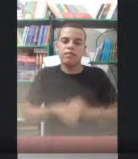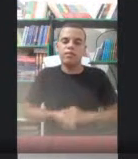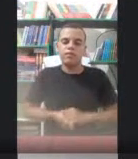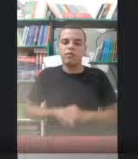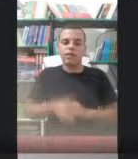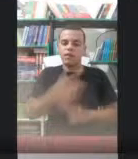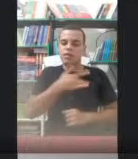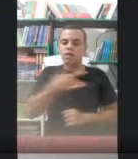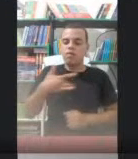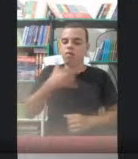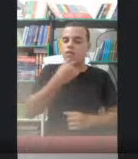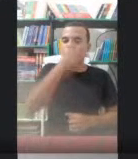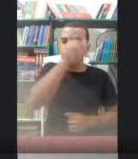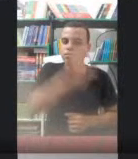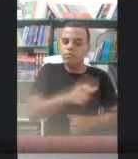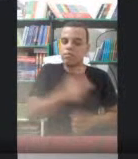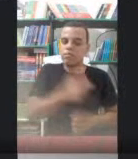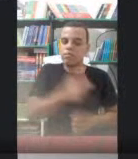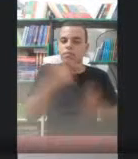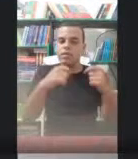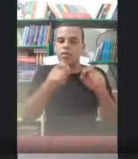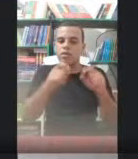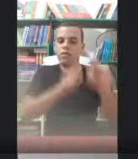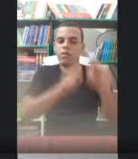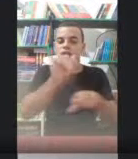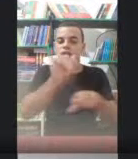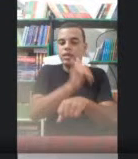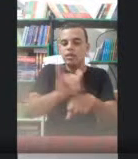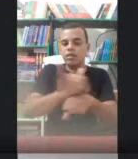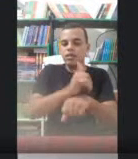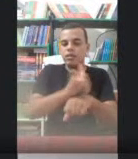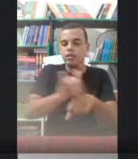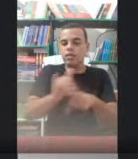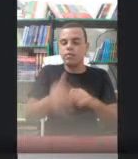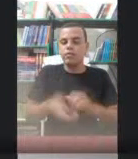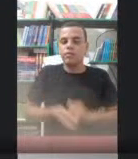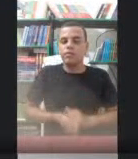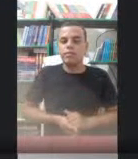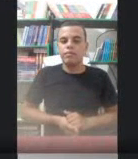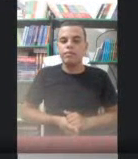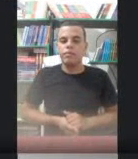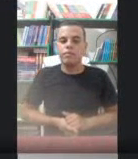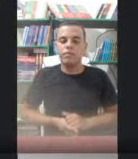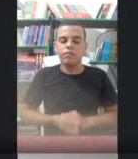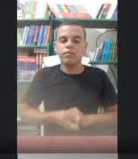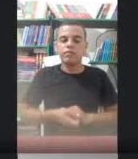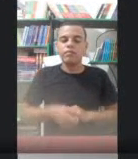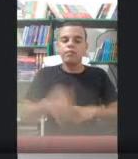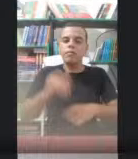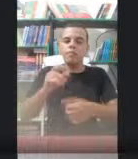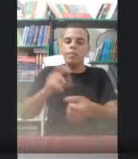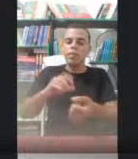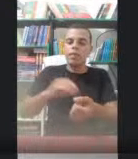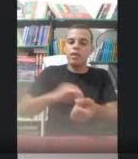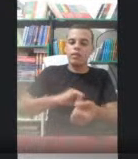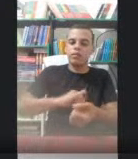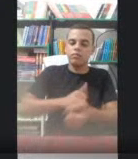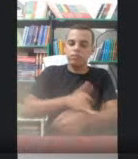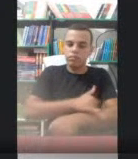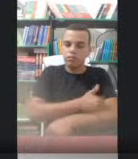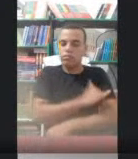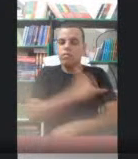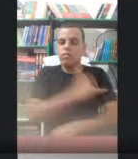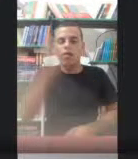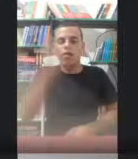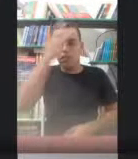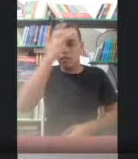tem que destacar que estratégias de extraturno, turnos abertos, rotatividade de unidades de saúde que abrem aos finais